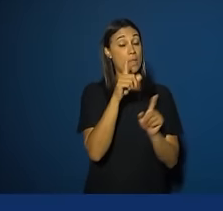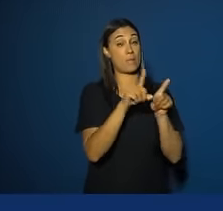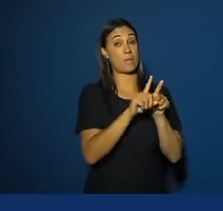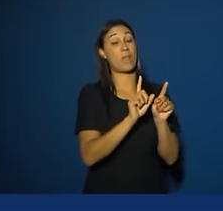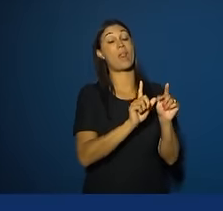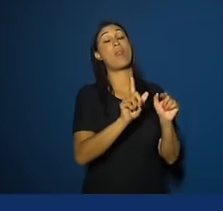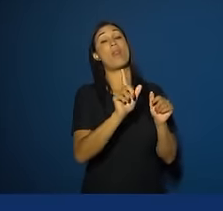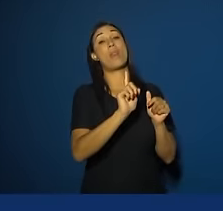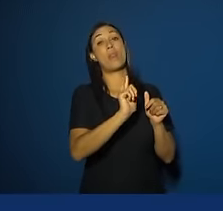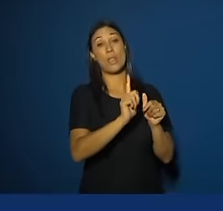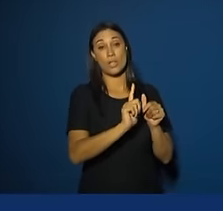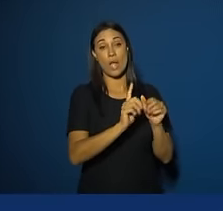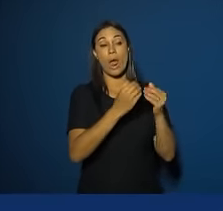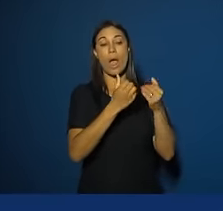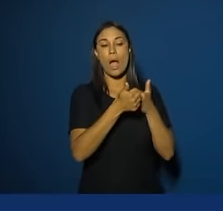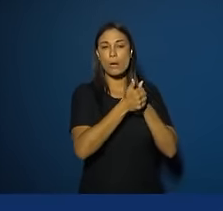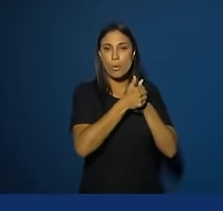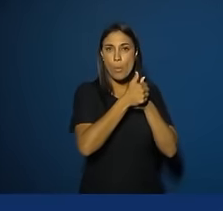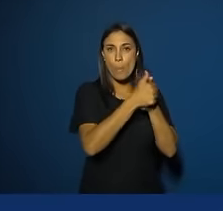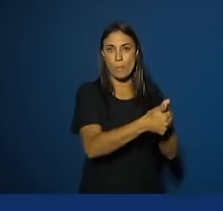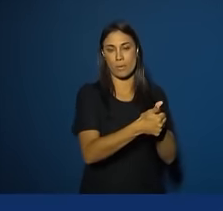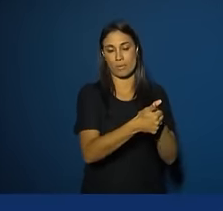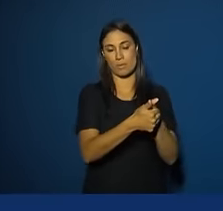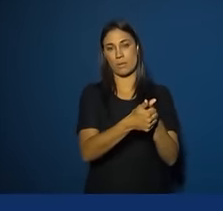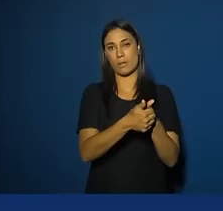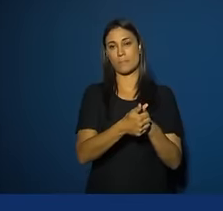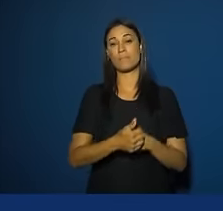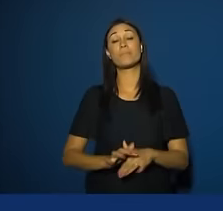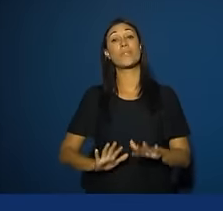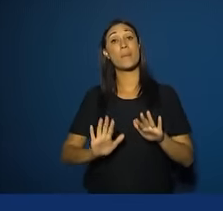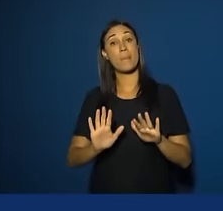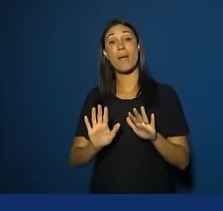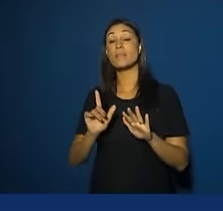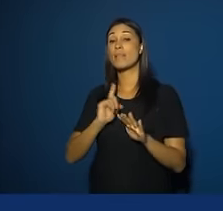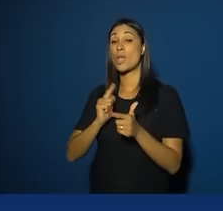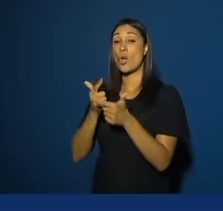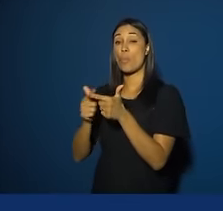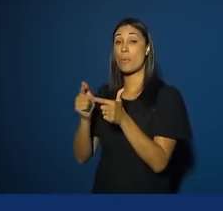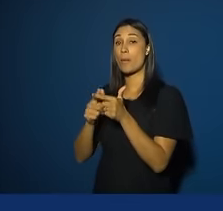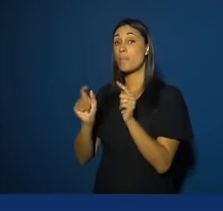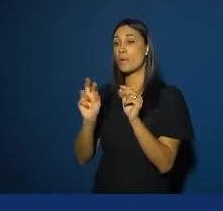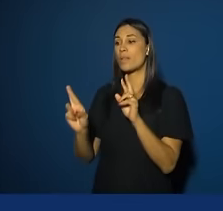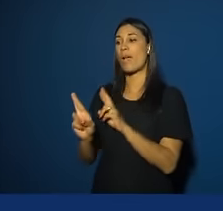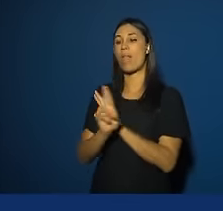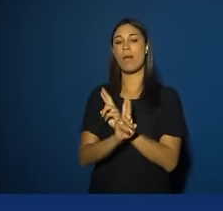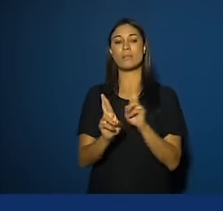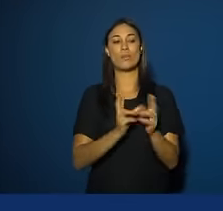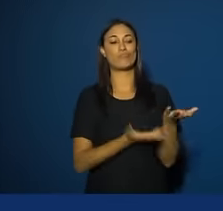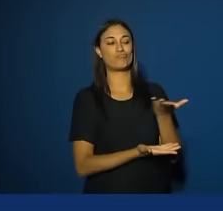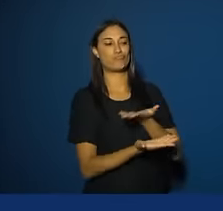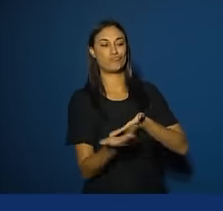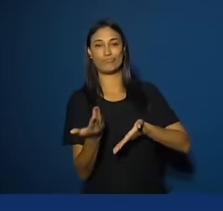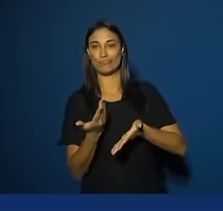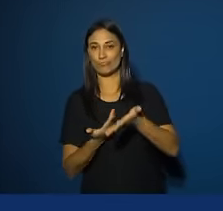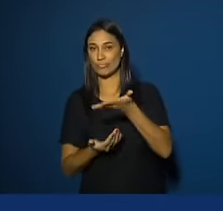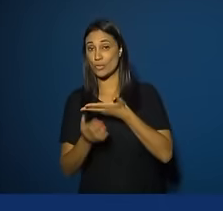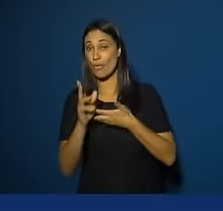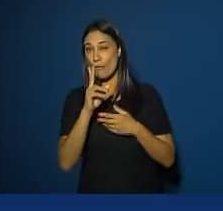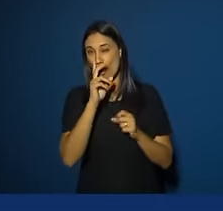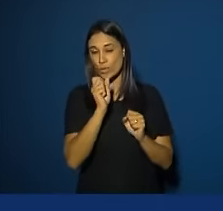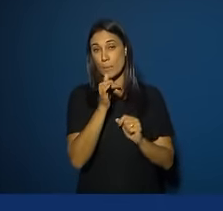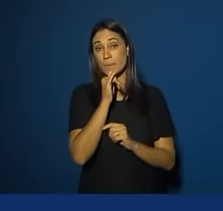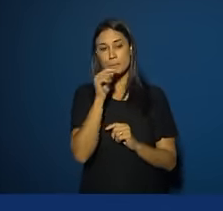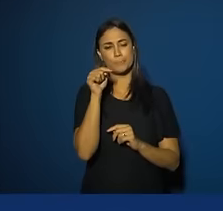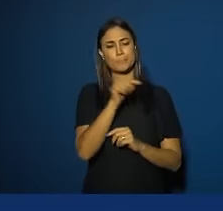acompanhe o Executivo Nessas questões e aí entra o problema da relação de forças você vê o Executivo